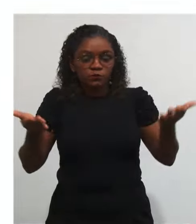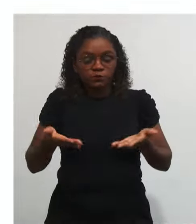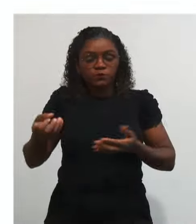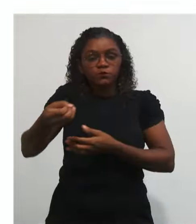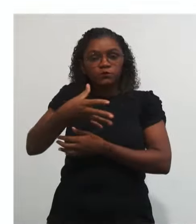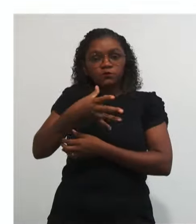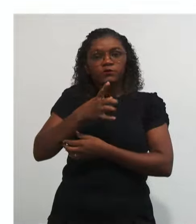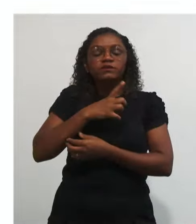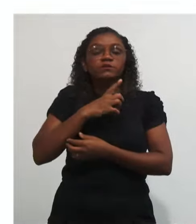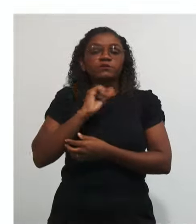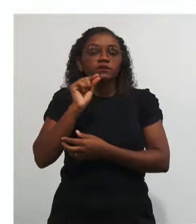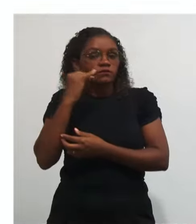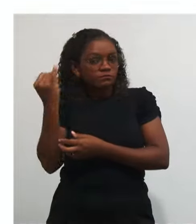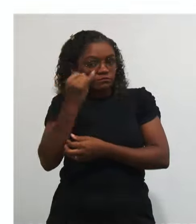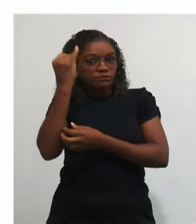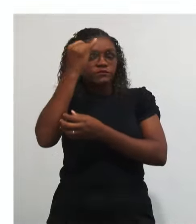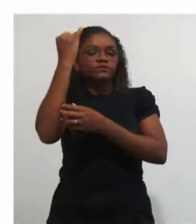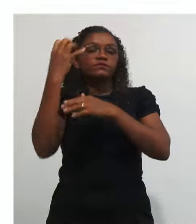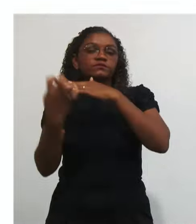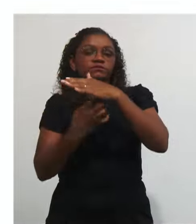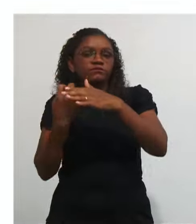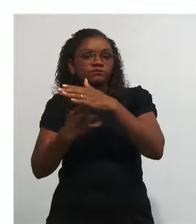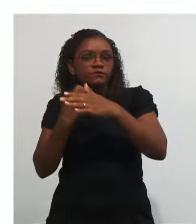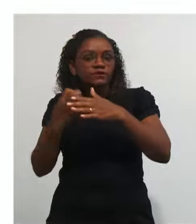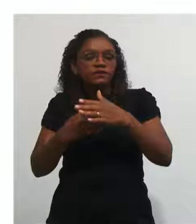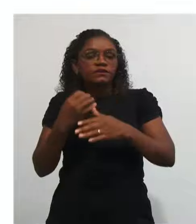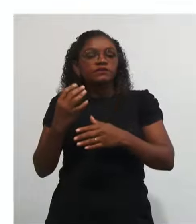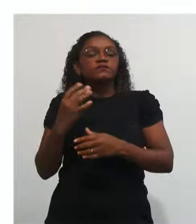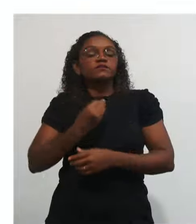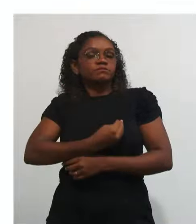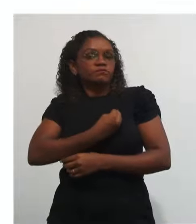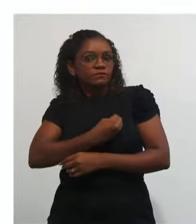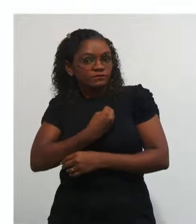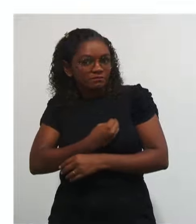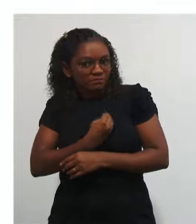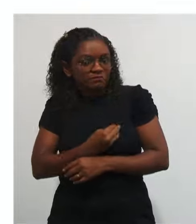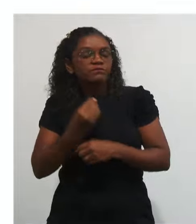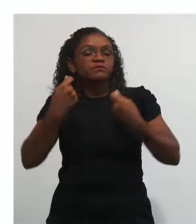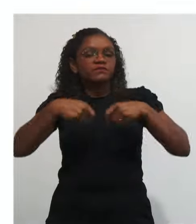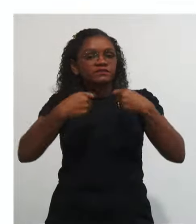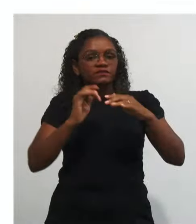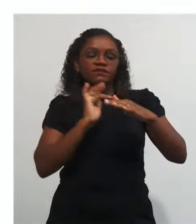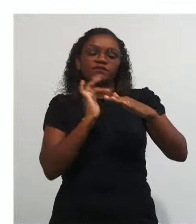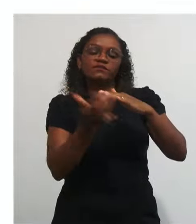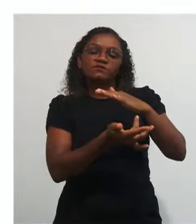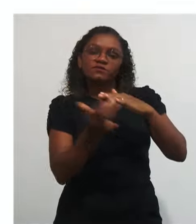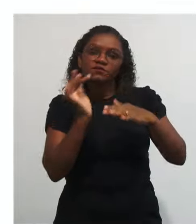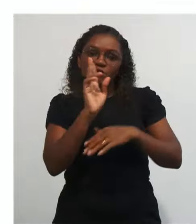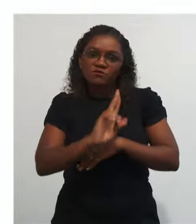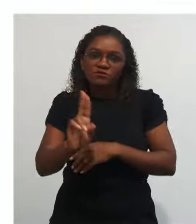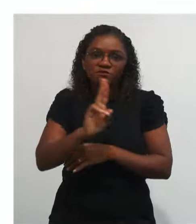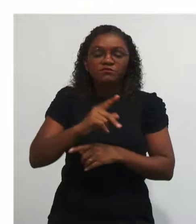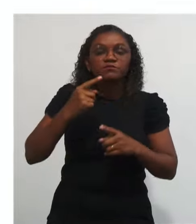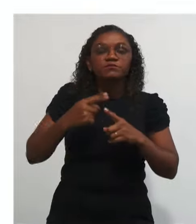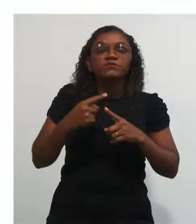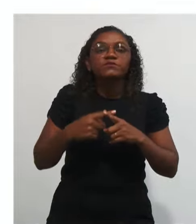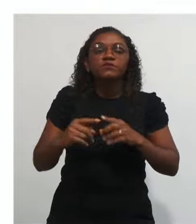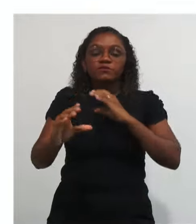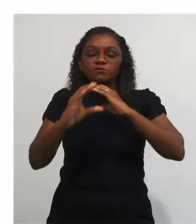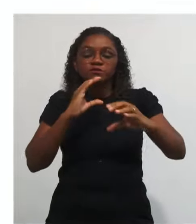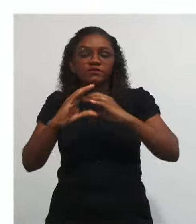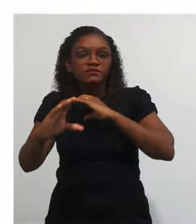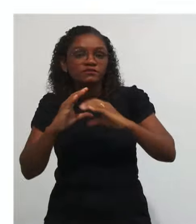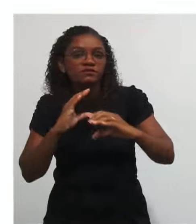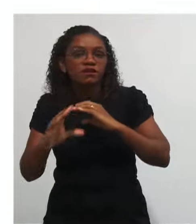importante que as empresas estejam presentes nas redes sociais e em outros meios de comunicação comos seus